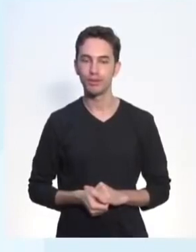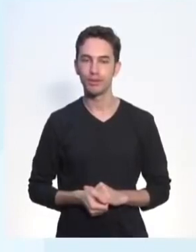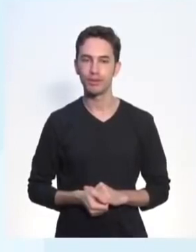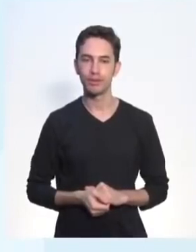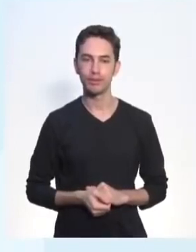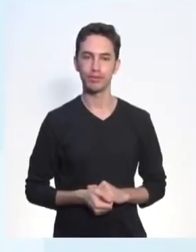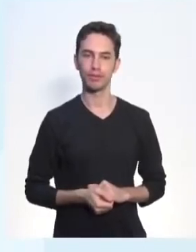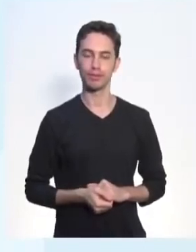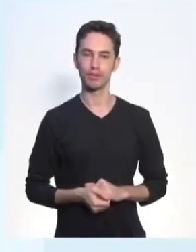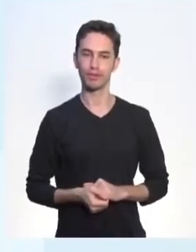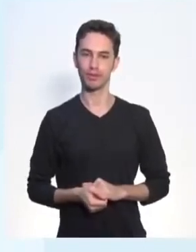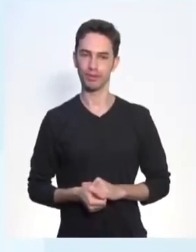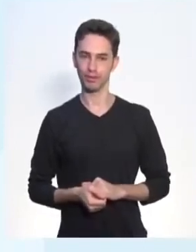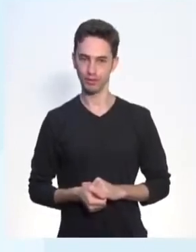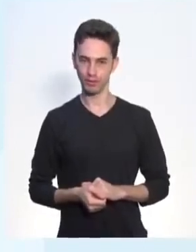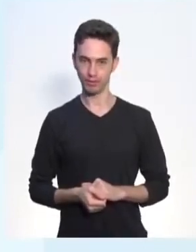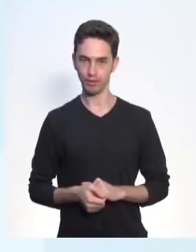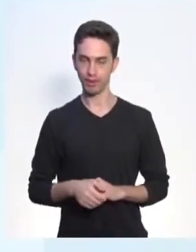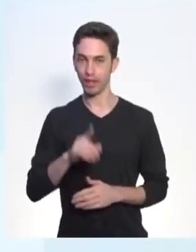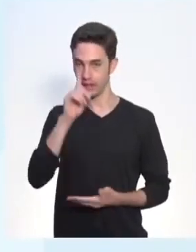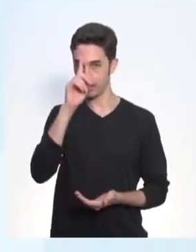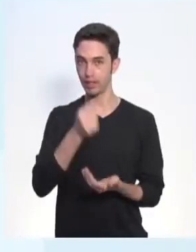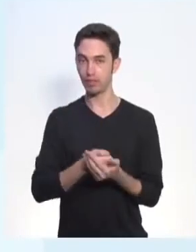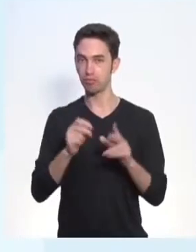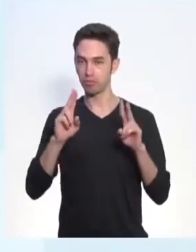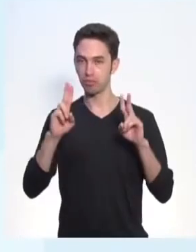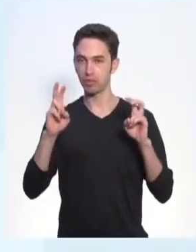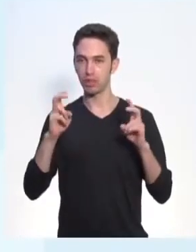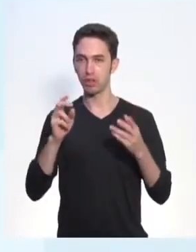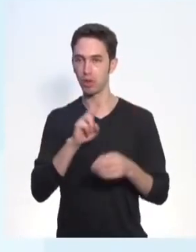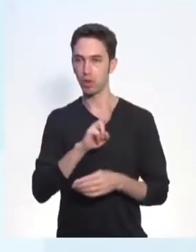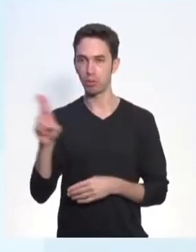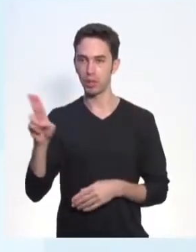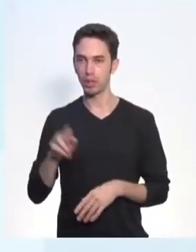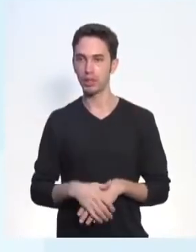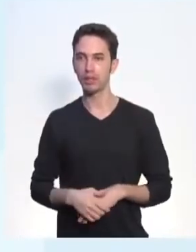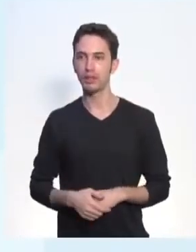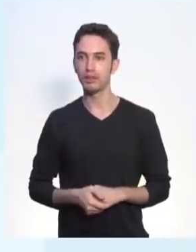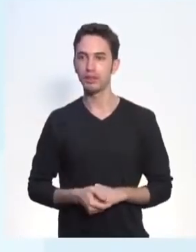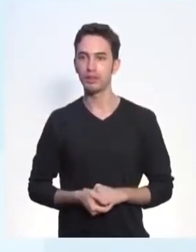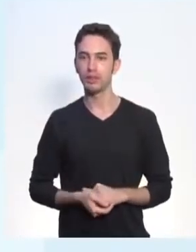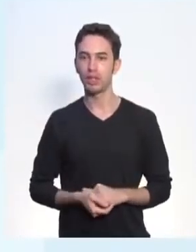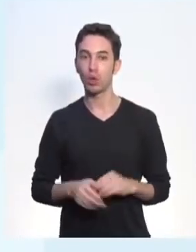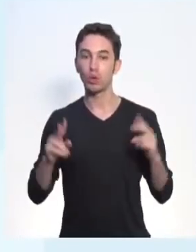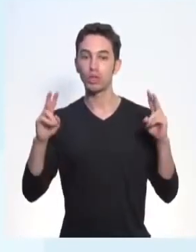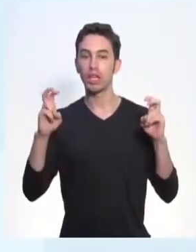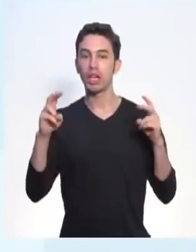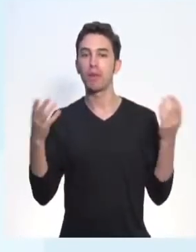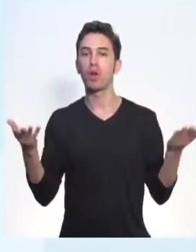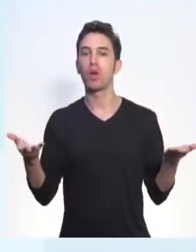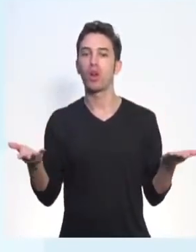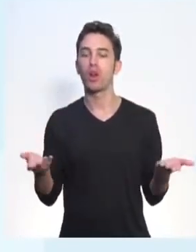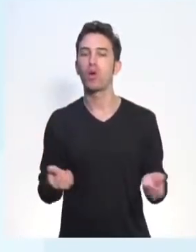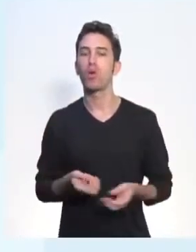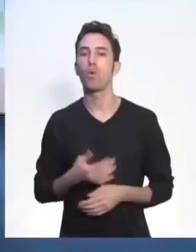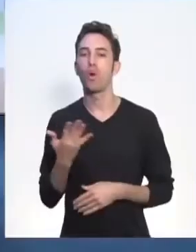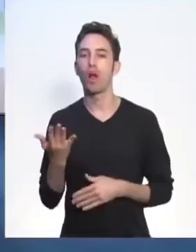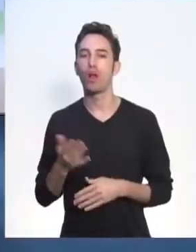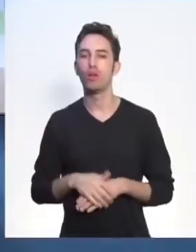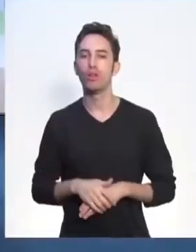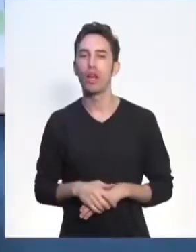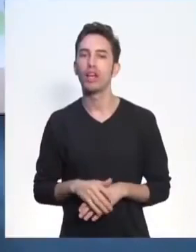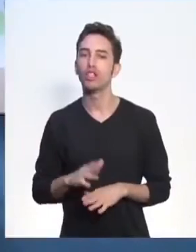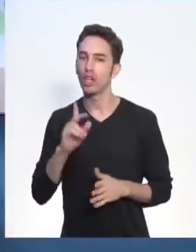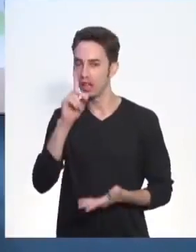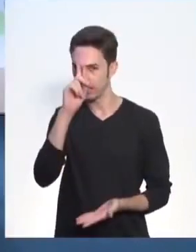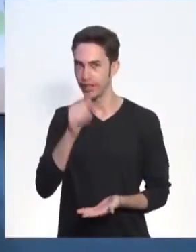Ok? Esse foi o nome que nós escolhemos. Qual temática será abordada? Nós também